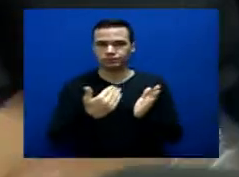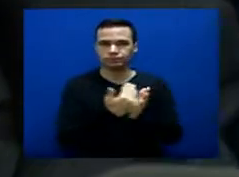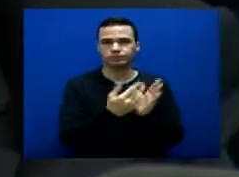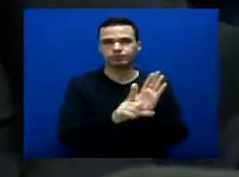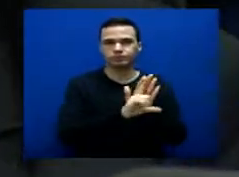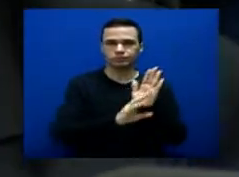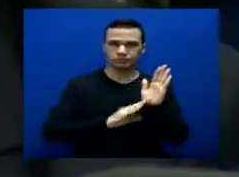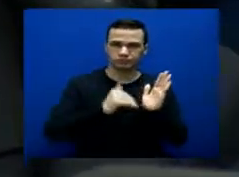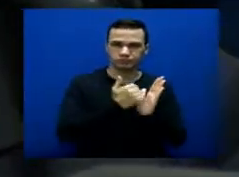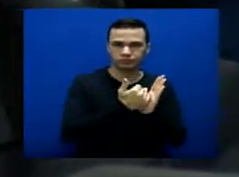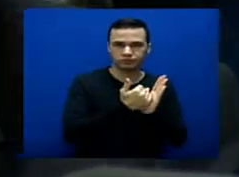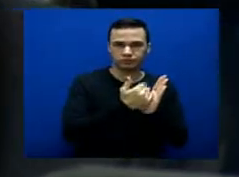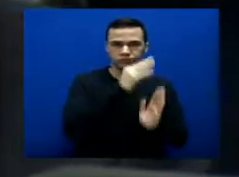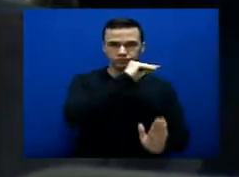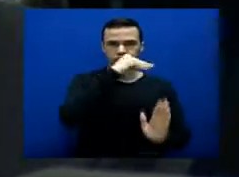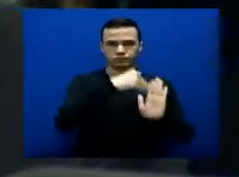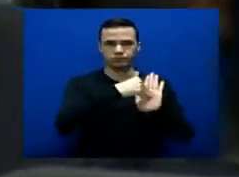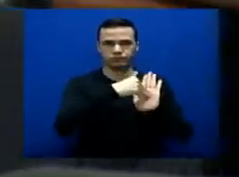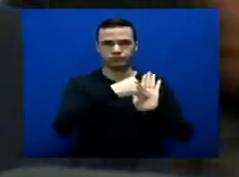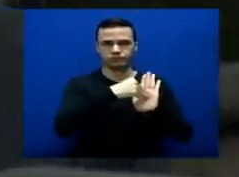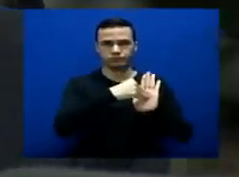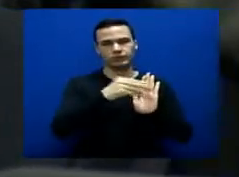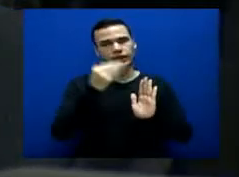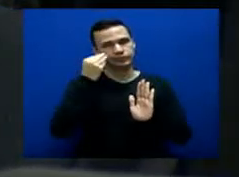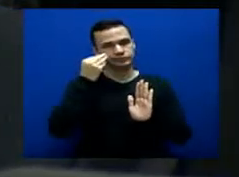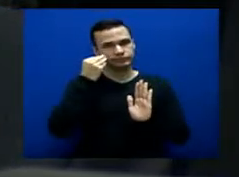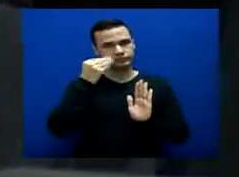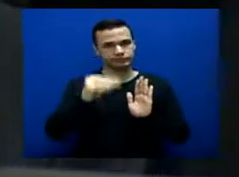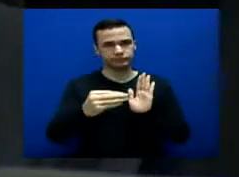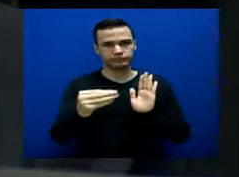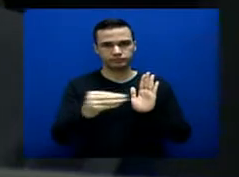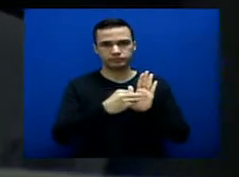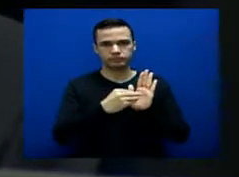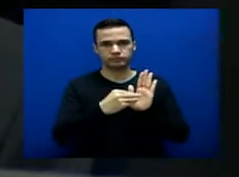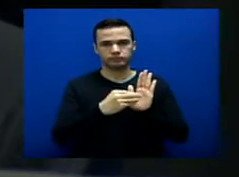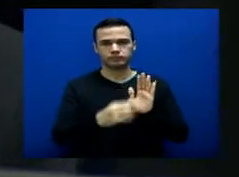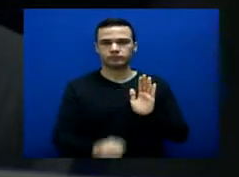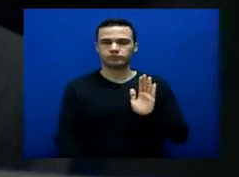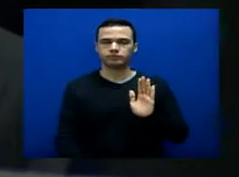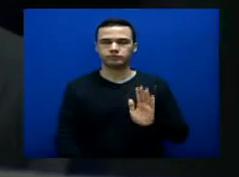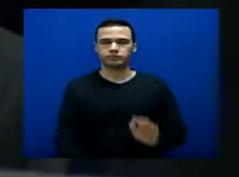eu incluí estou tentando incluir,